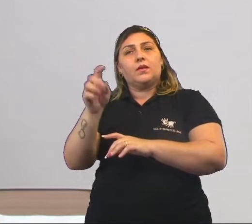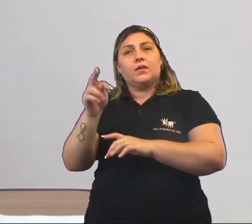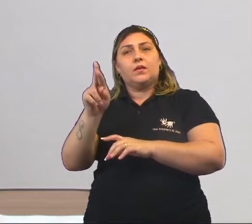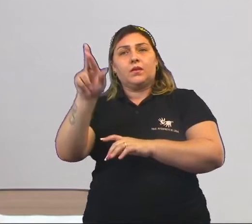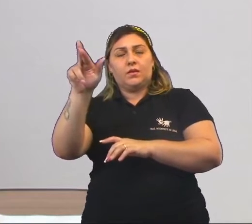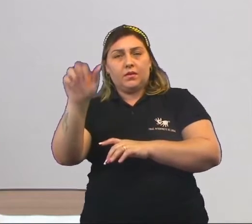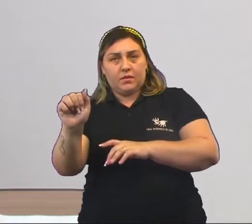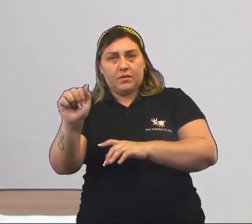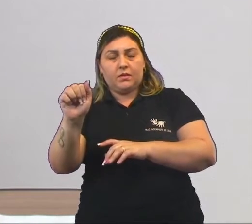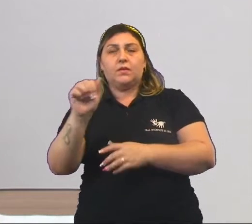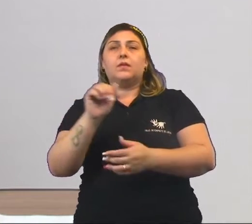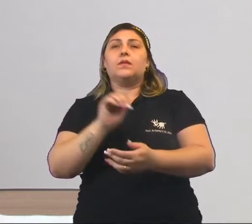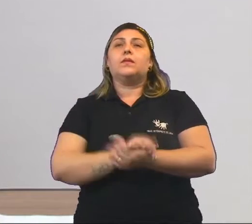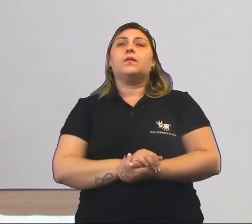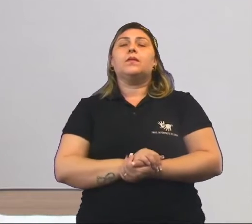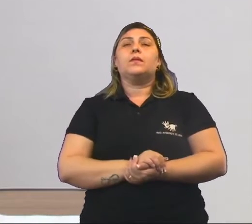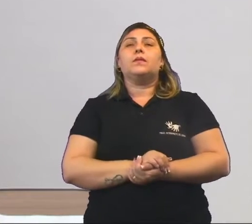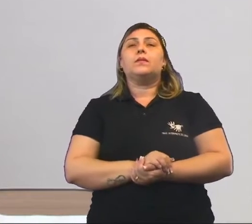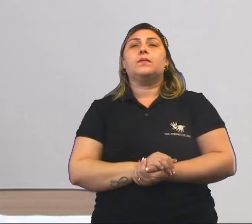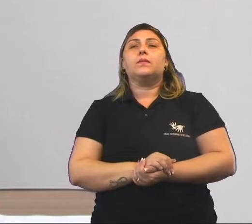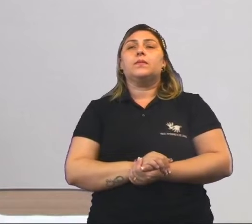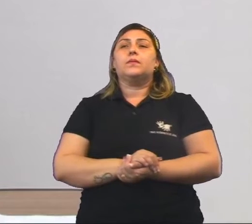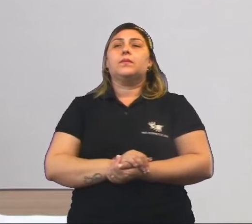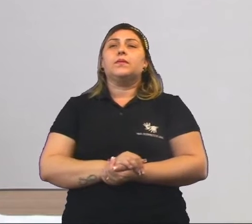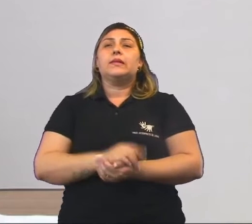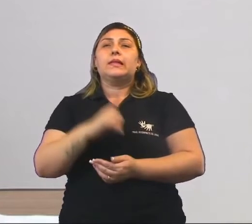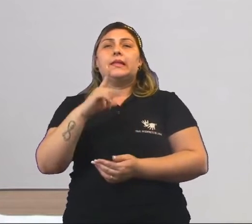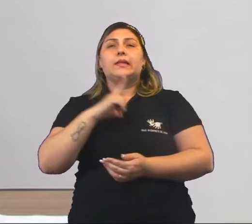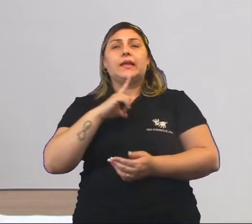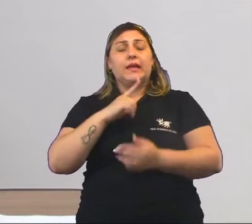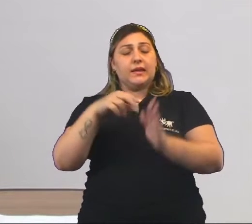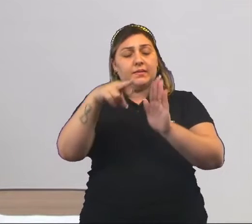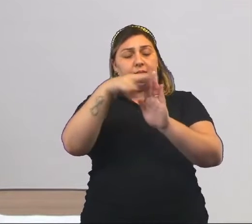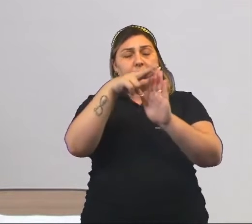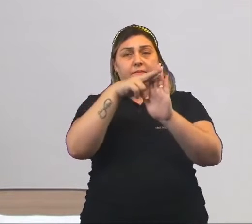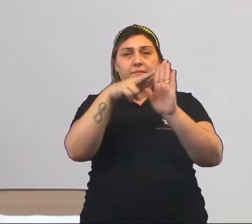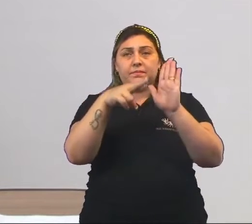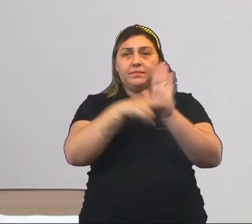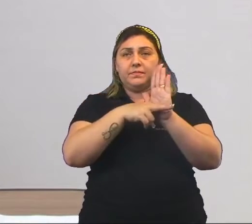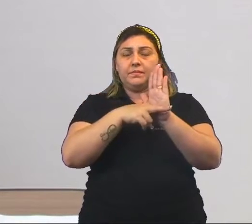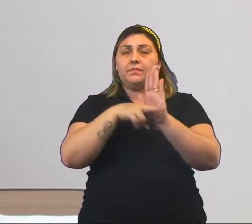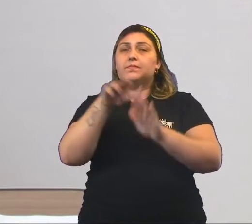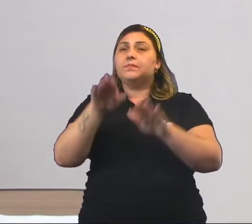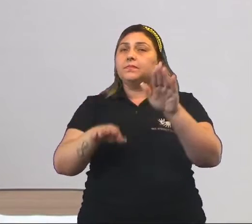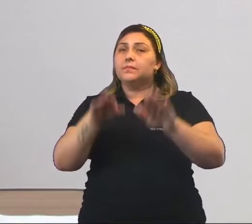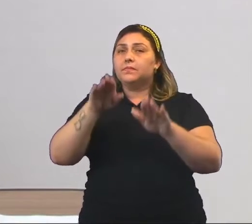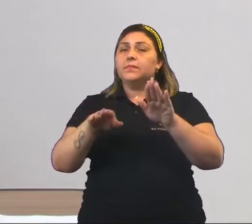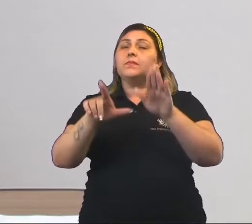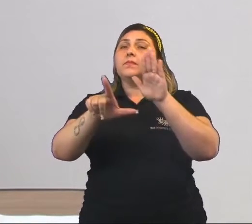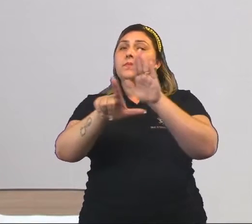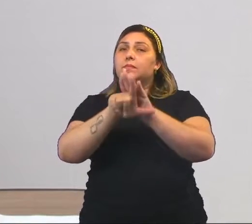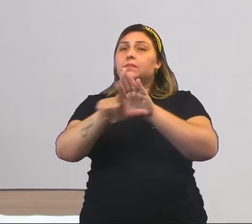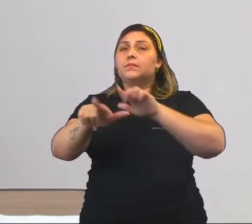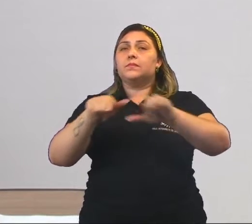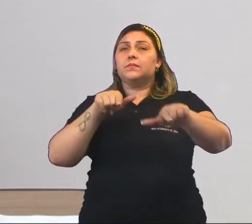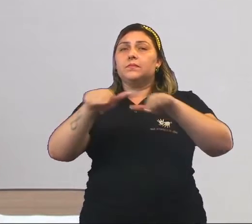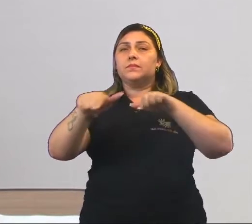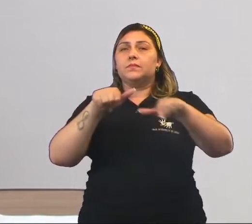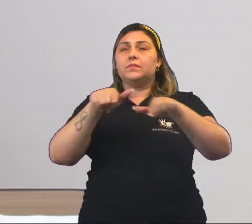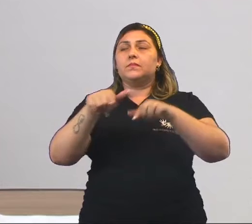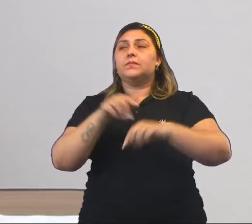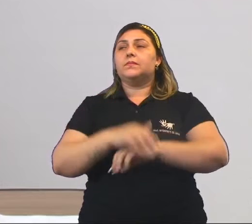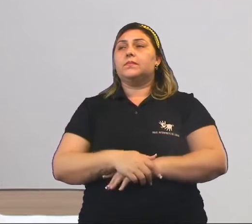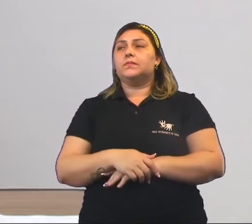de trabalho, ele vai receber como extra. Então, tem todas essas regras, né, de acordo com as leis trabalhistas,